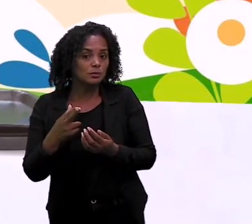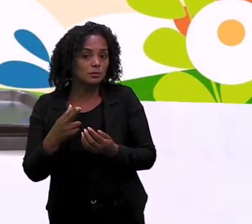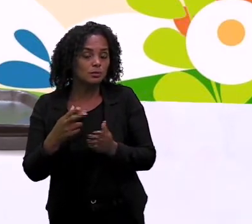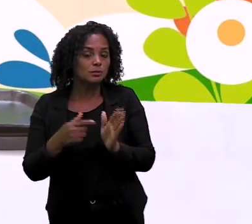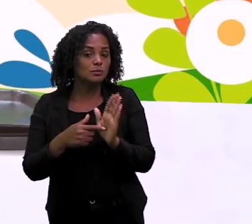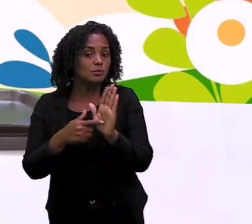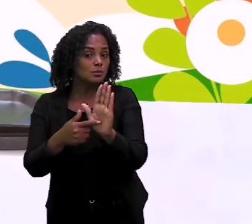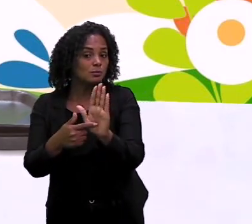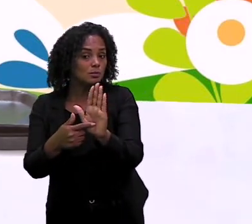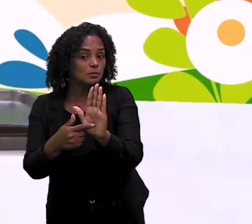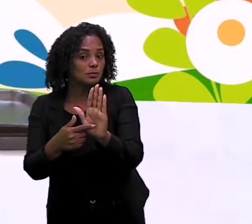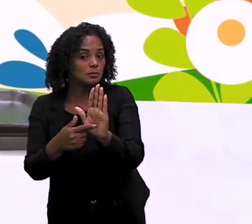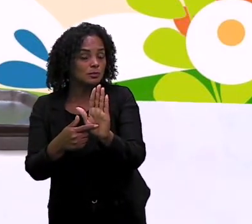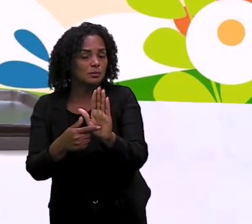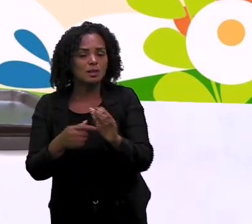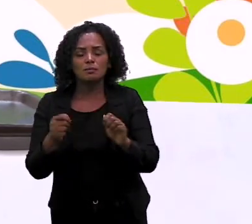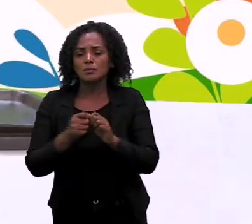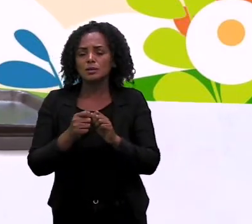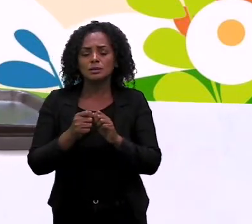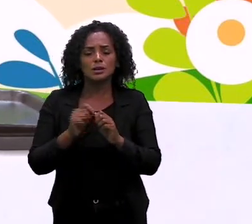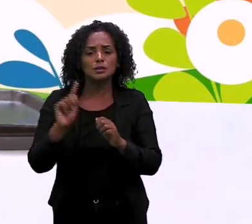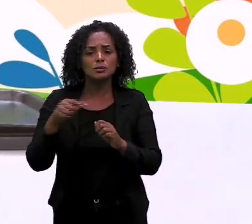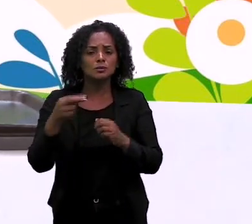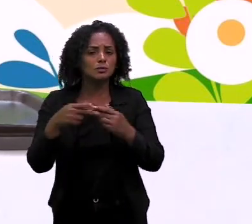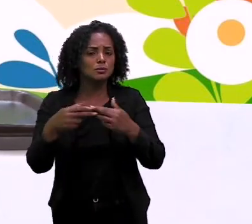Vamos fazer isso com os outros dois.